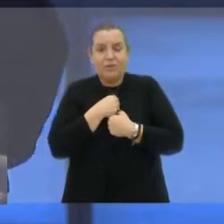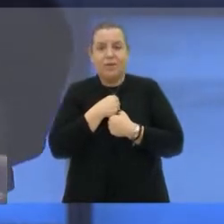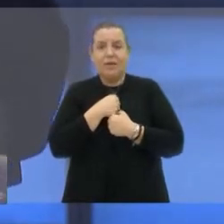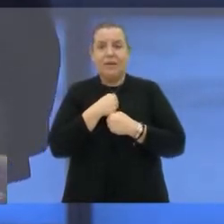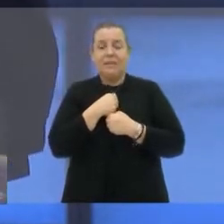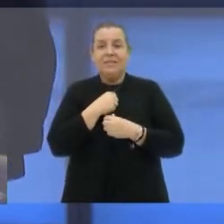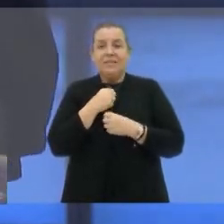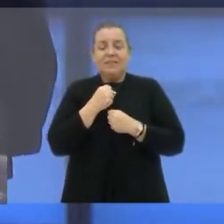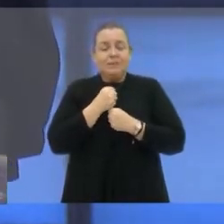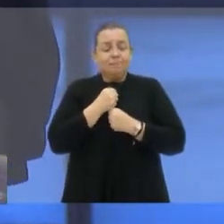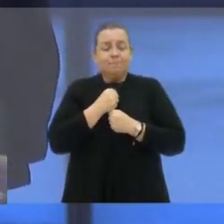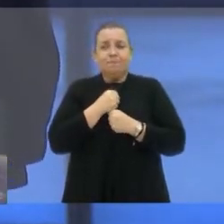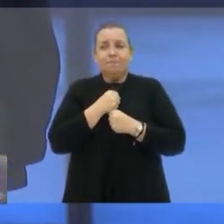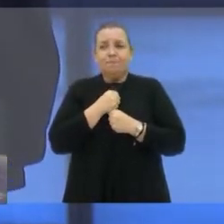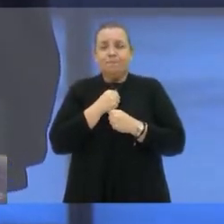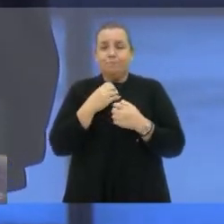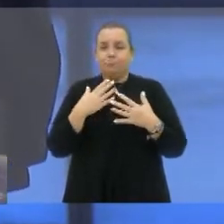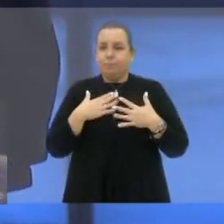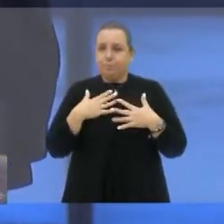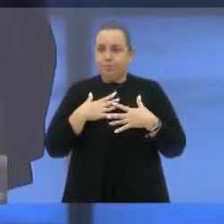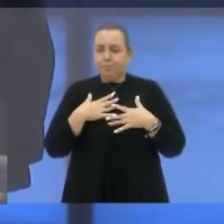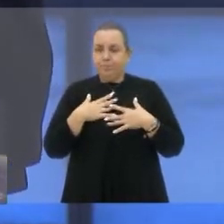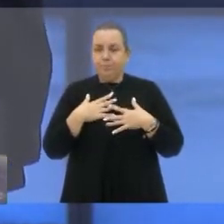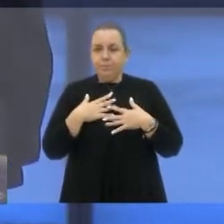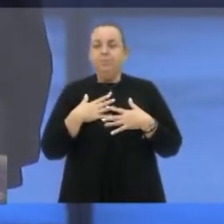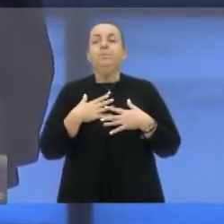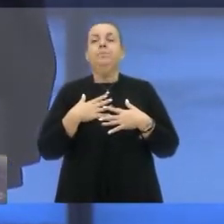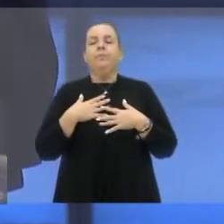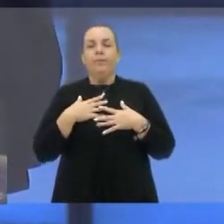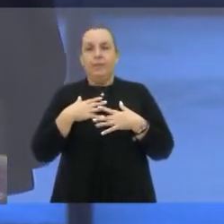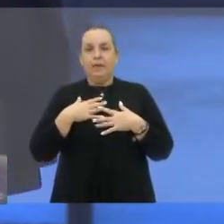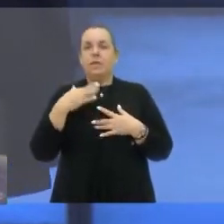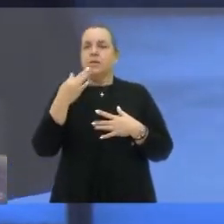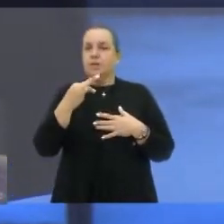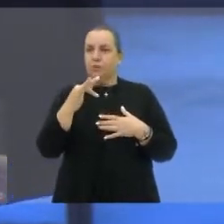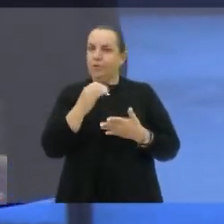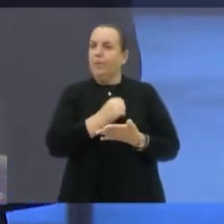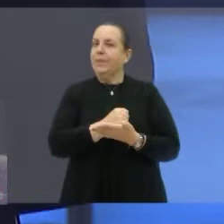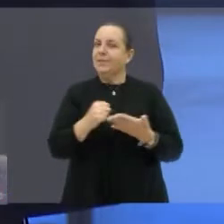peito agora, diz: Padre, até uma angústia aqui no meu peito, esta dor vai passar,